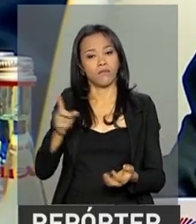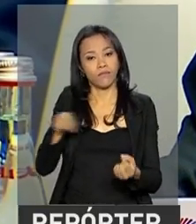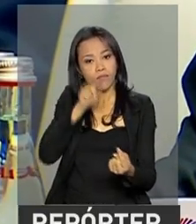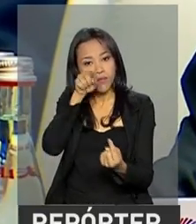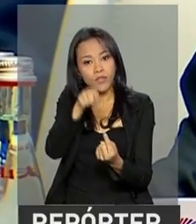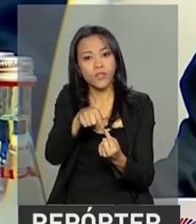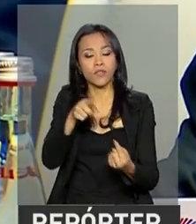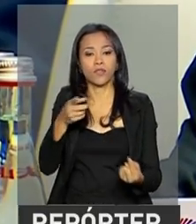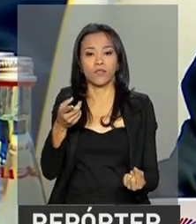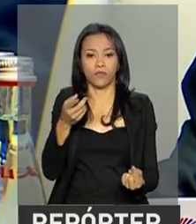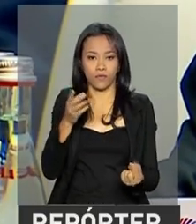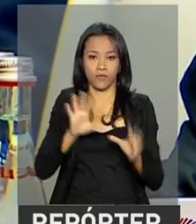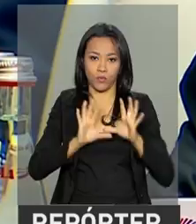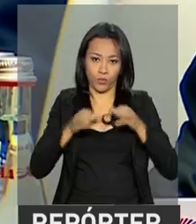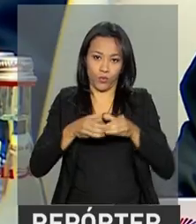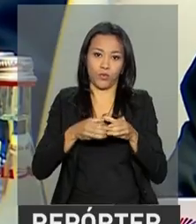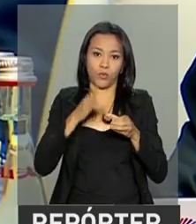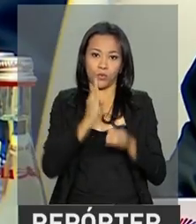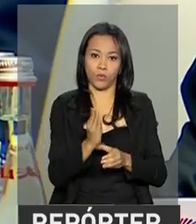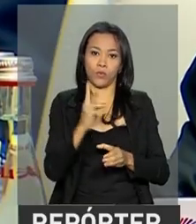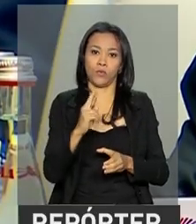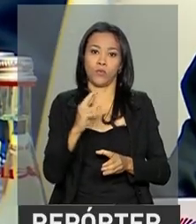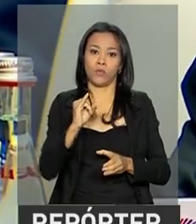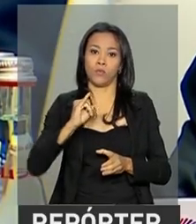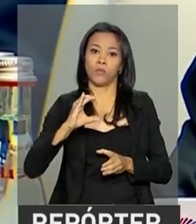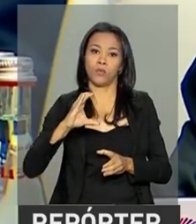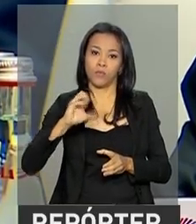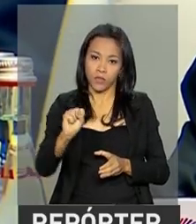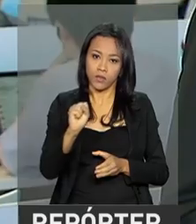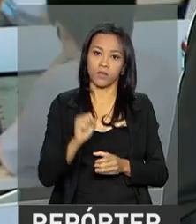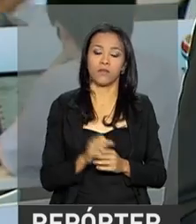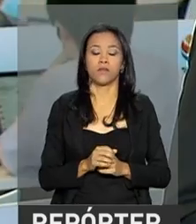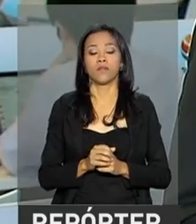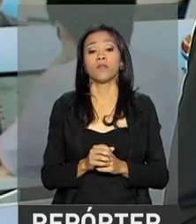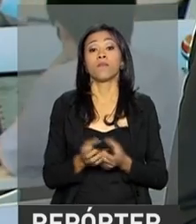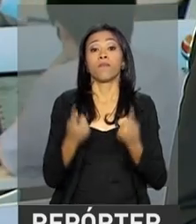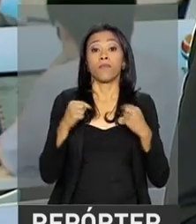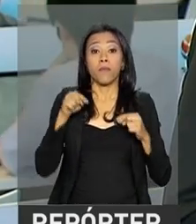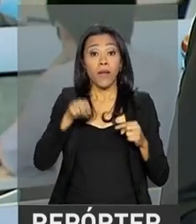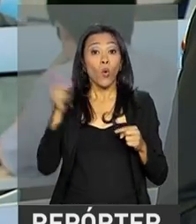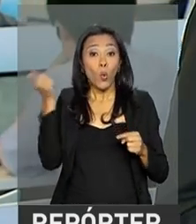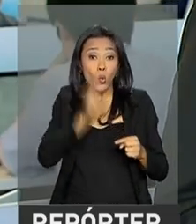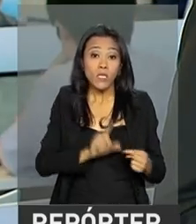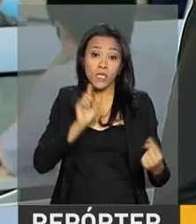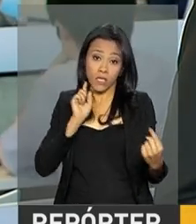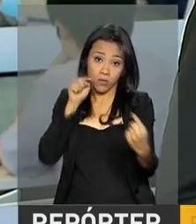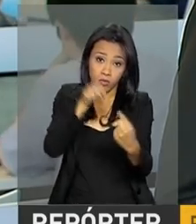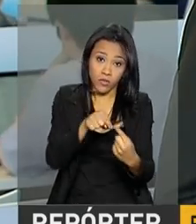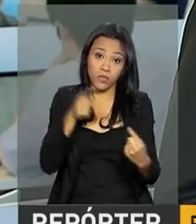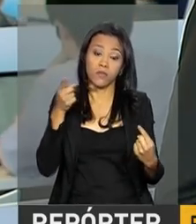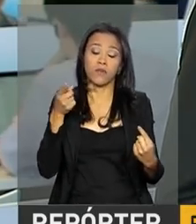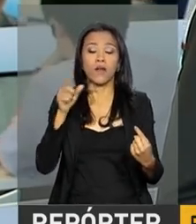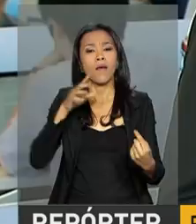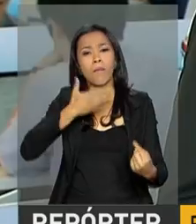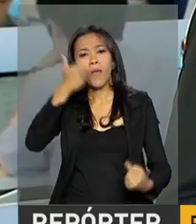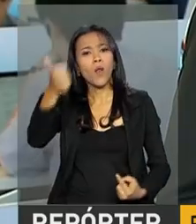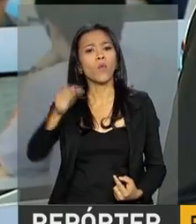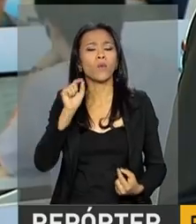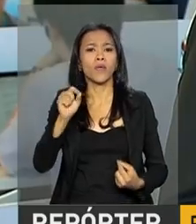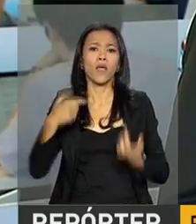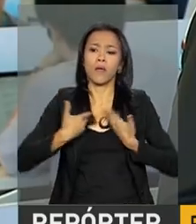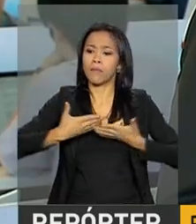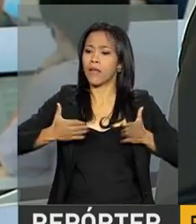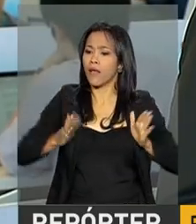objetivo último do BRICS: compartilhar desenvolvimento. E para que esta meta seja alcançada, nada melhor do que ampliar